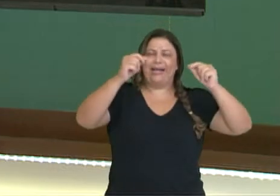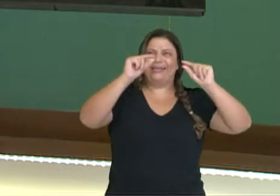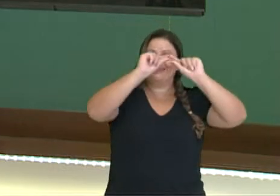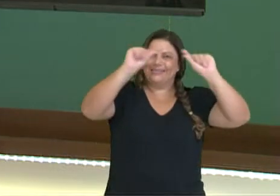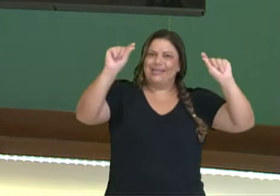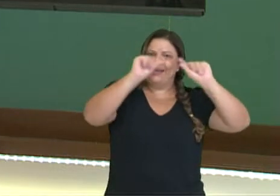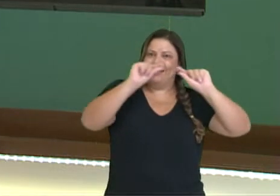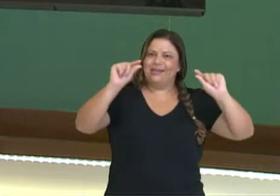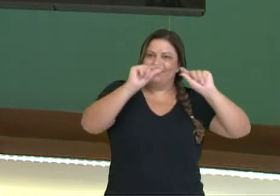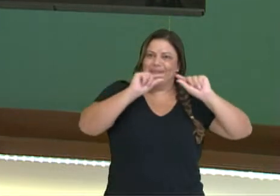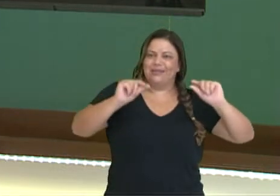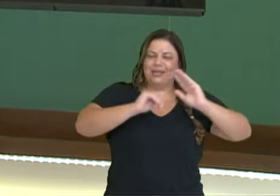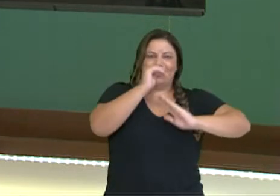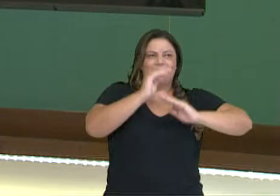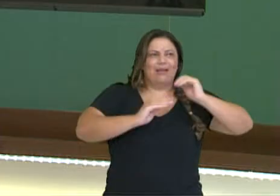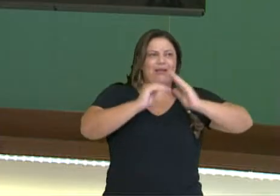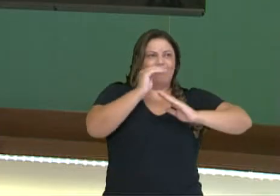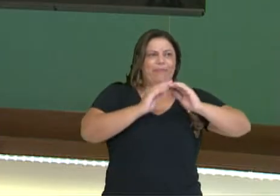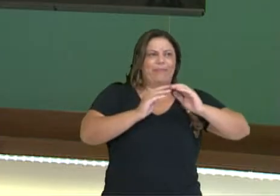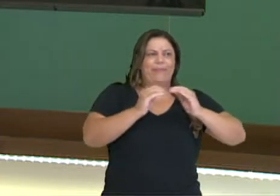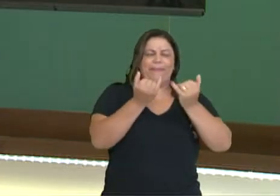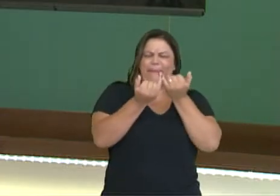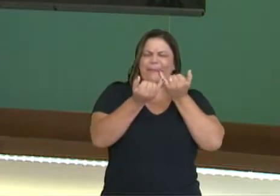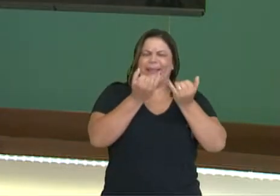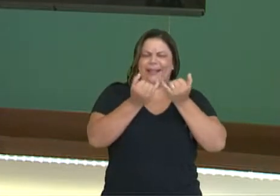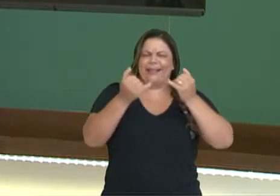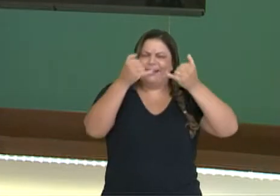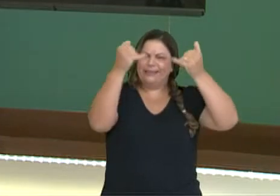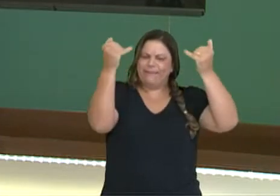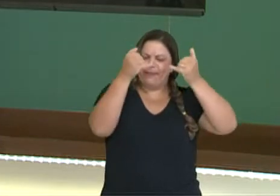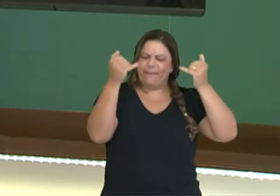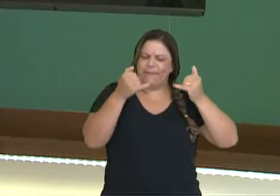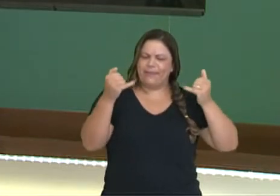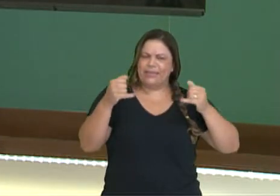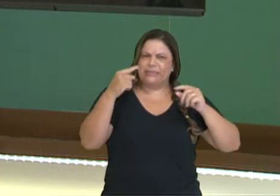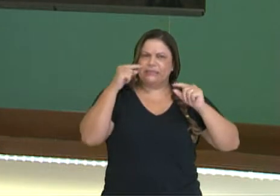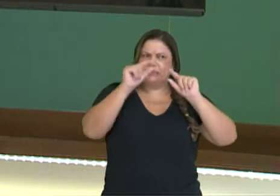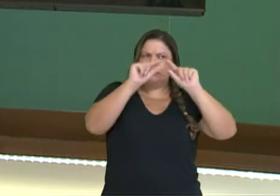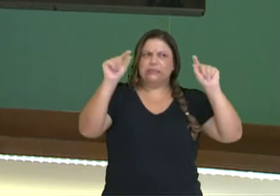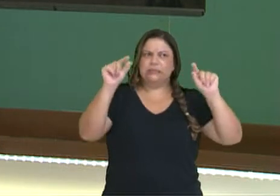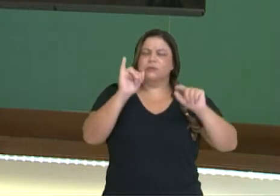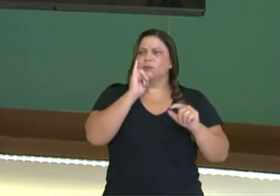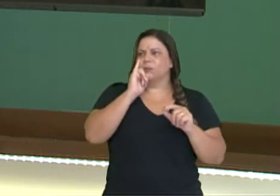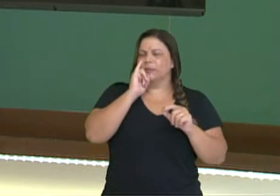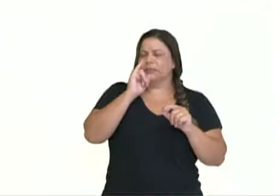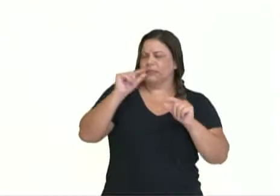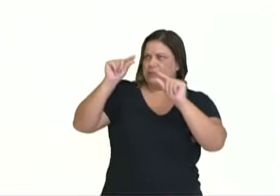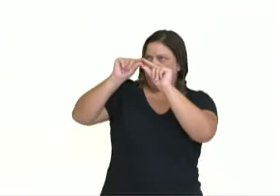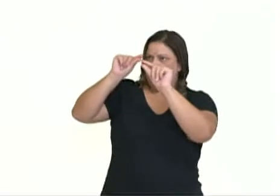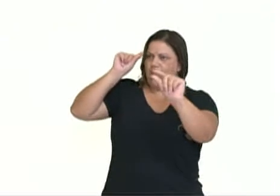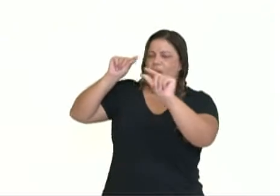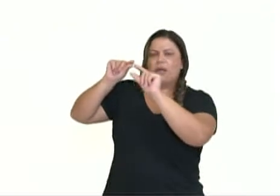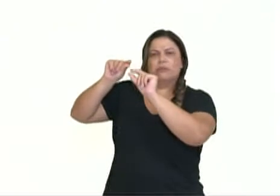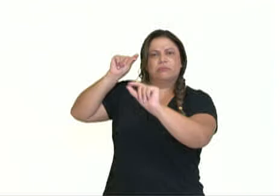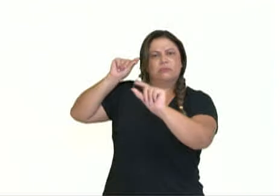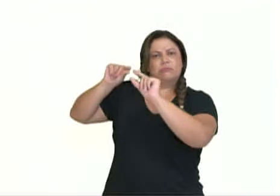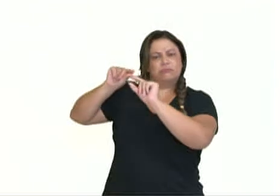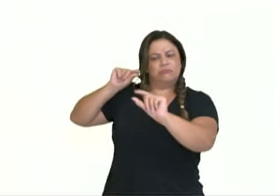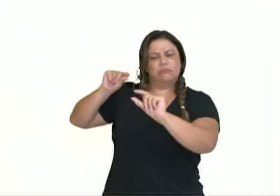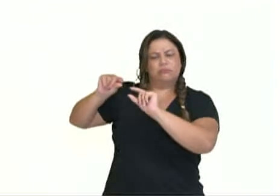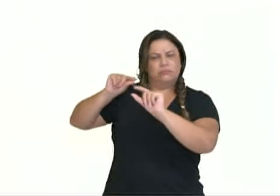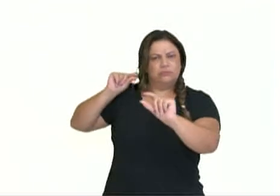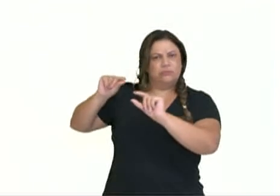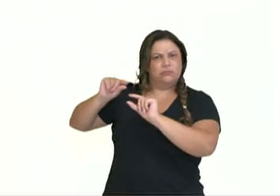dela, ó, parecem de fato linhas. Tanto que eu trouxe aqui esse exemplo de desenho, ó, são linhas. E elas caminham para